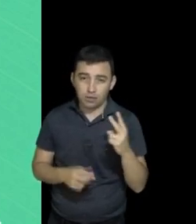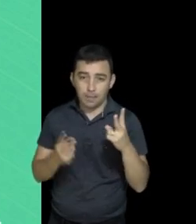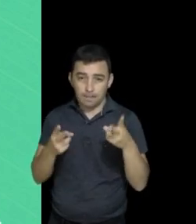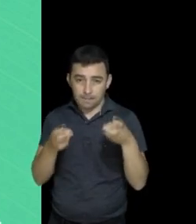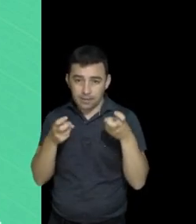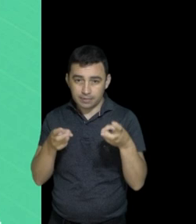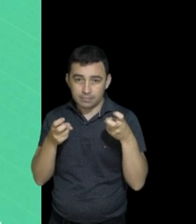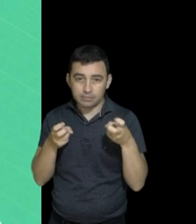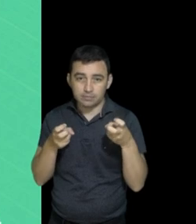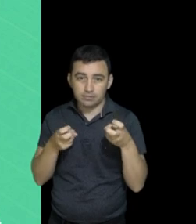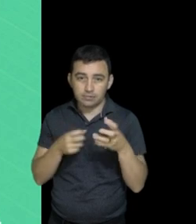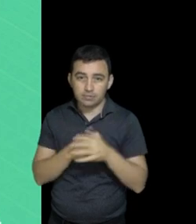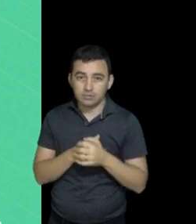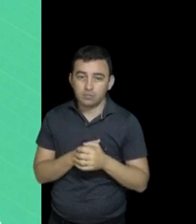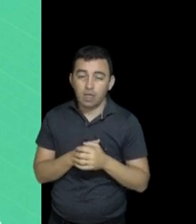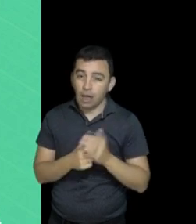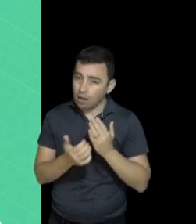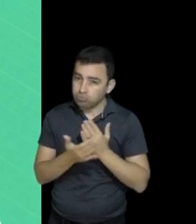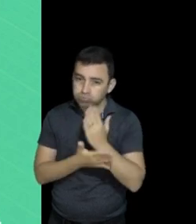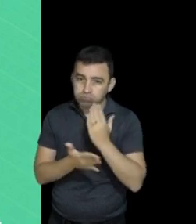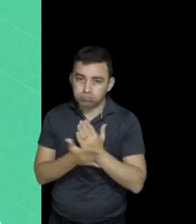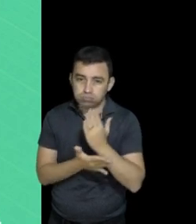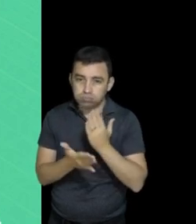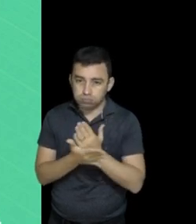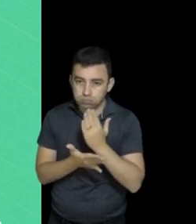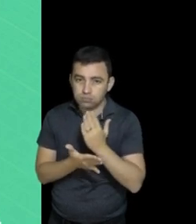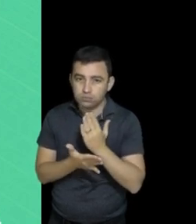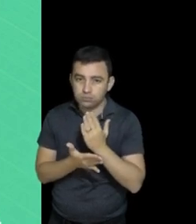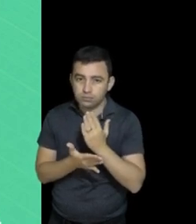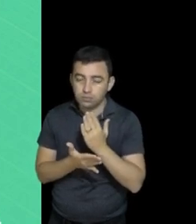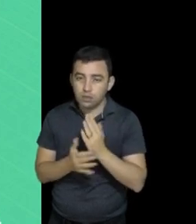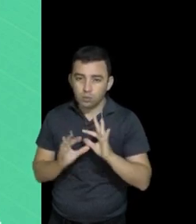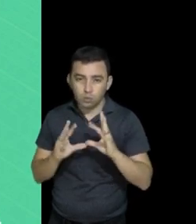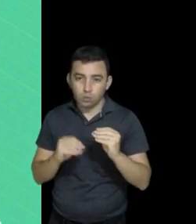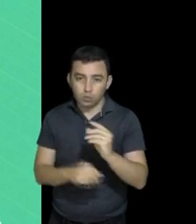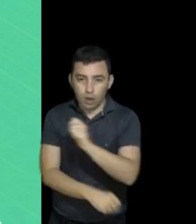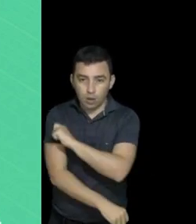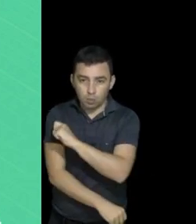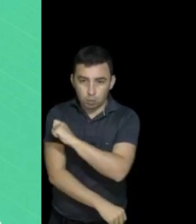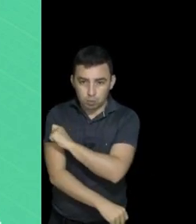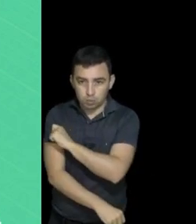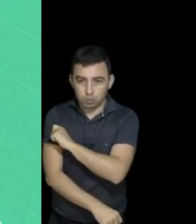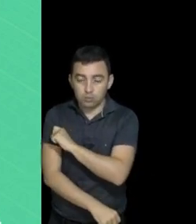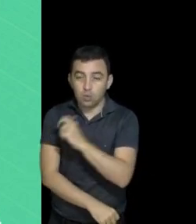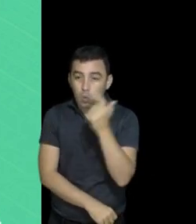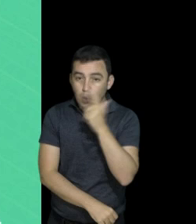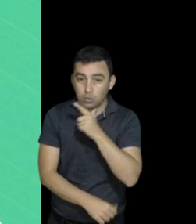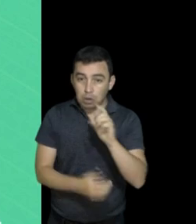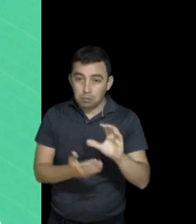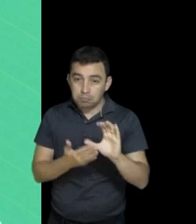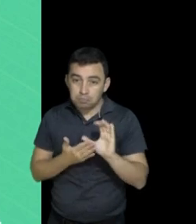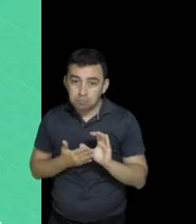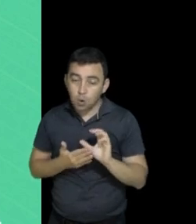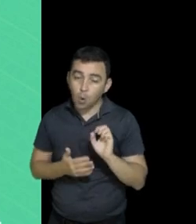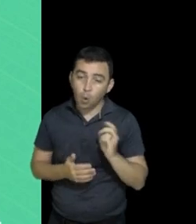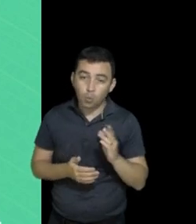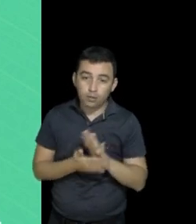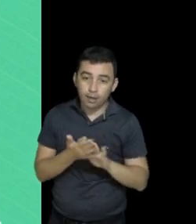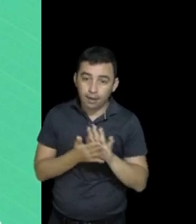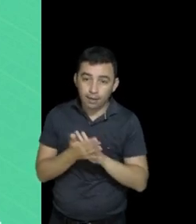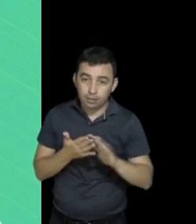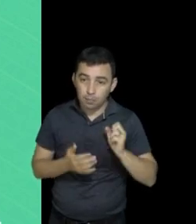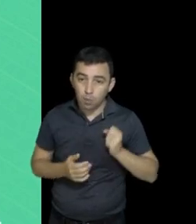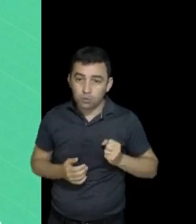que o índice de aprovação dos alunos que recebiam ou não recebiam o bolsa